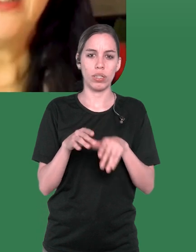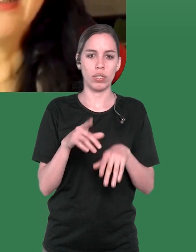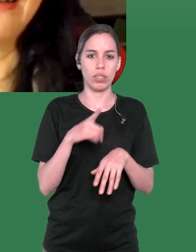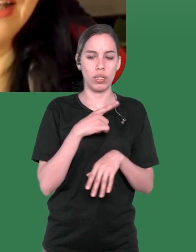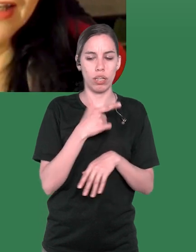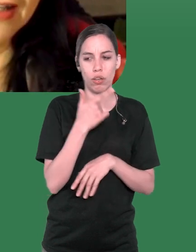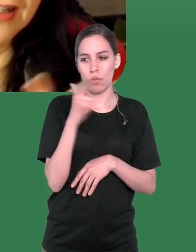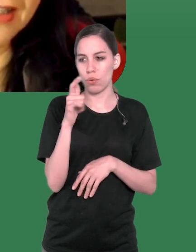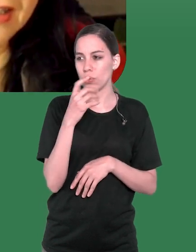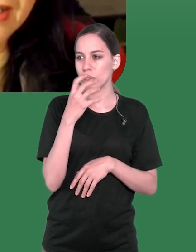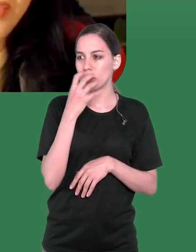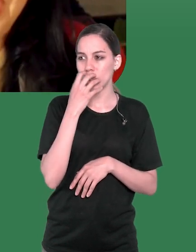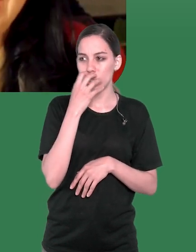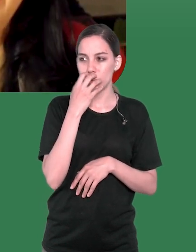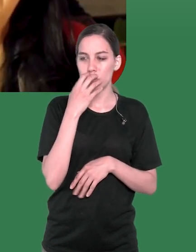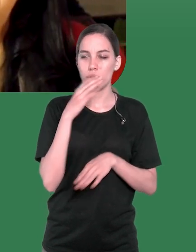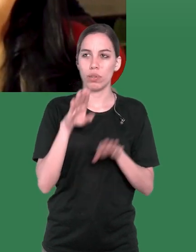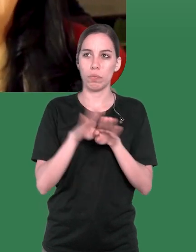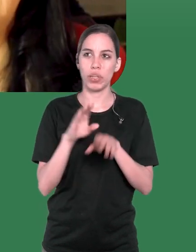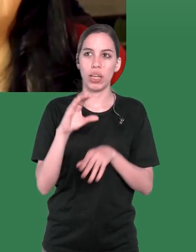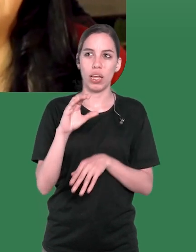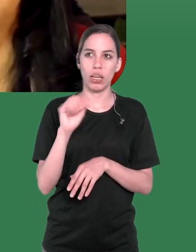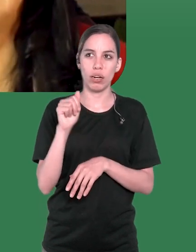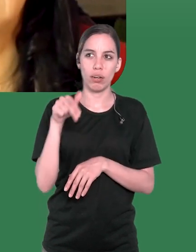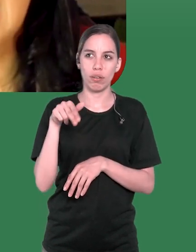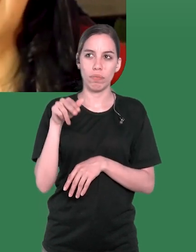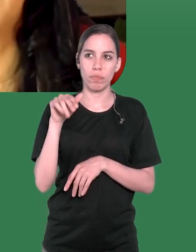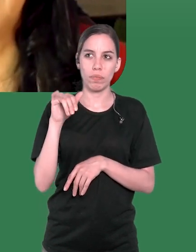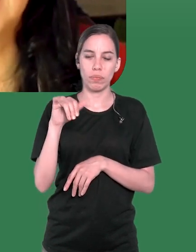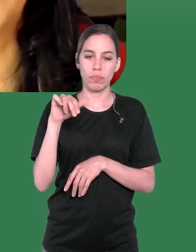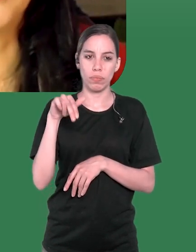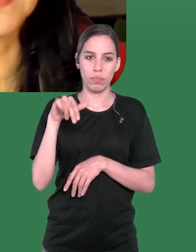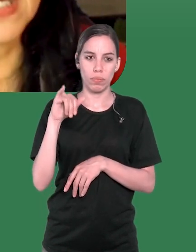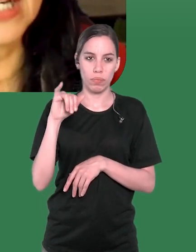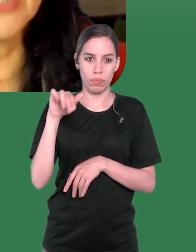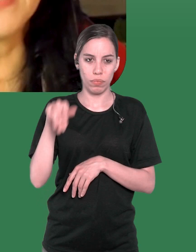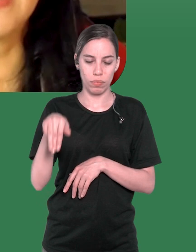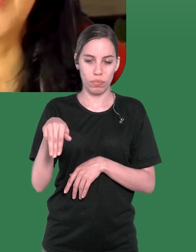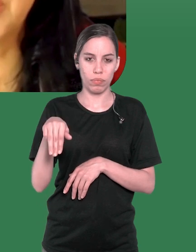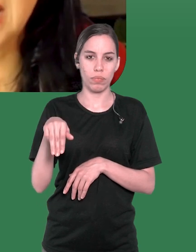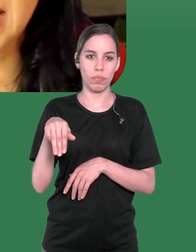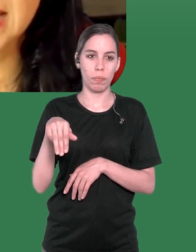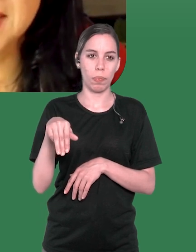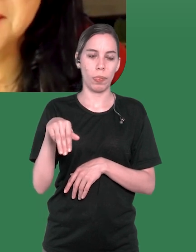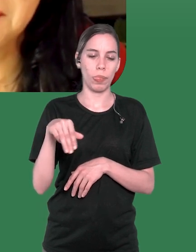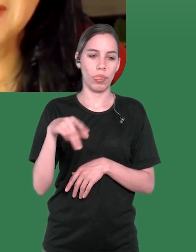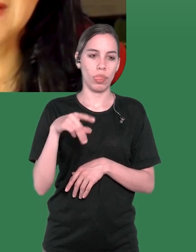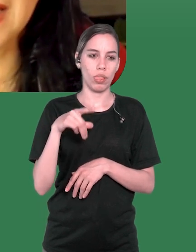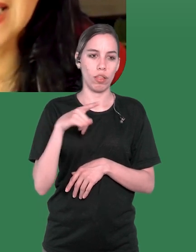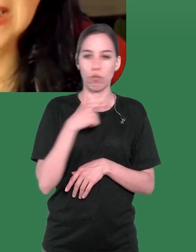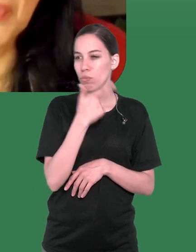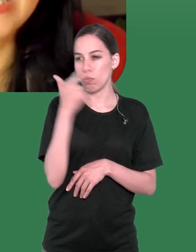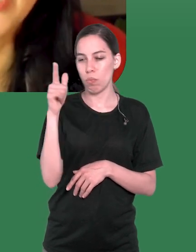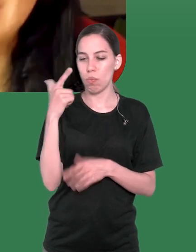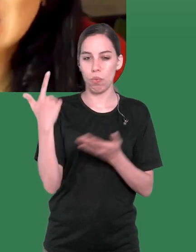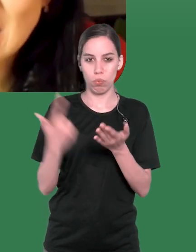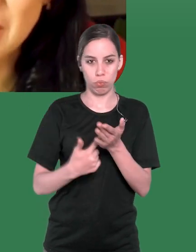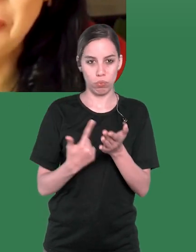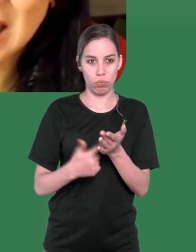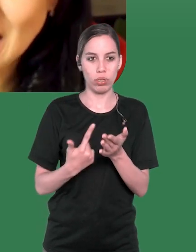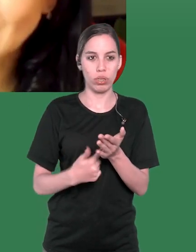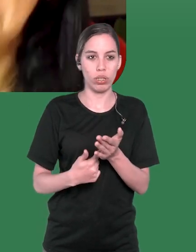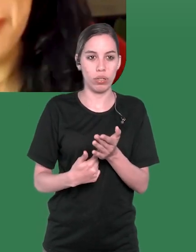Karenin, no livro A Insustentável Leveza do Ser, de Milan Kundera, né, que no caso